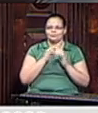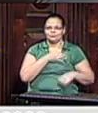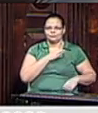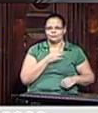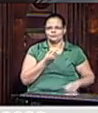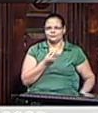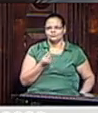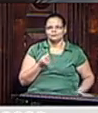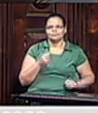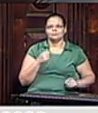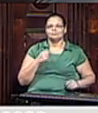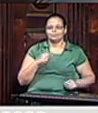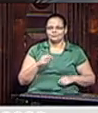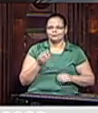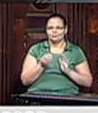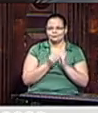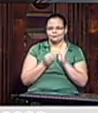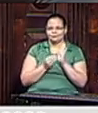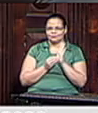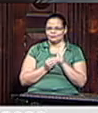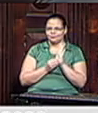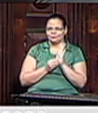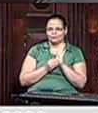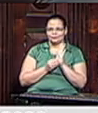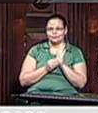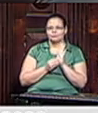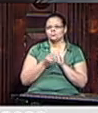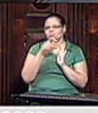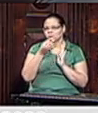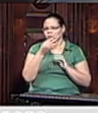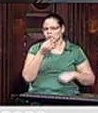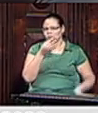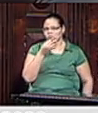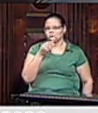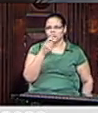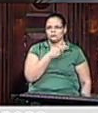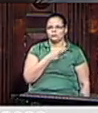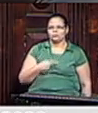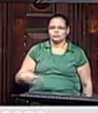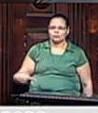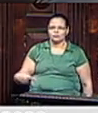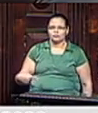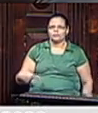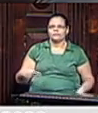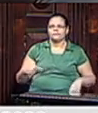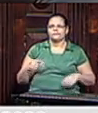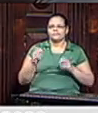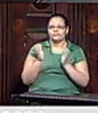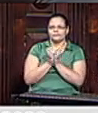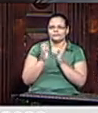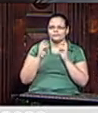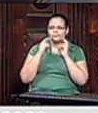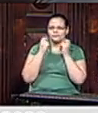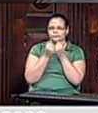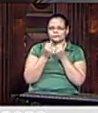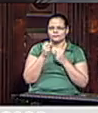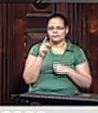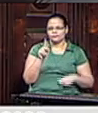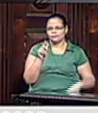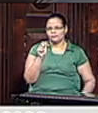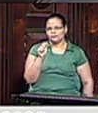Controle às emendas de plenário. Para emitir parecer, o presidente da comissão, o deputado Paulo Melo.